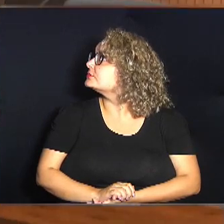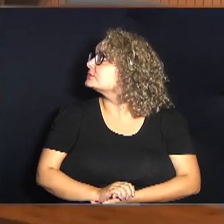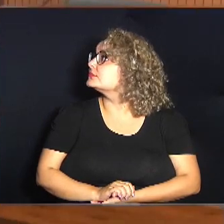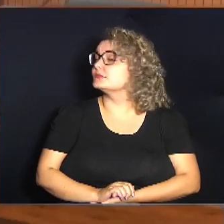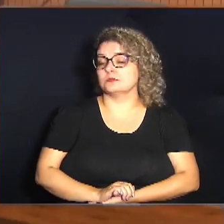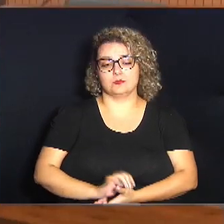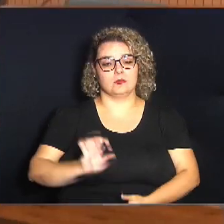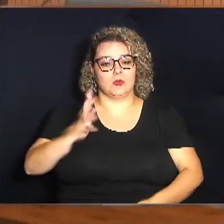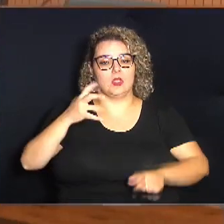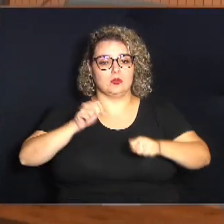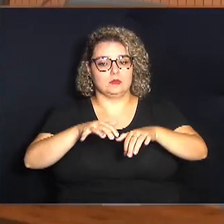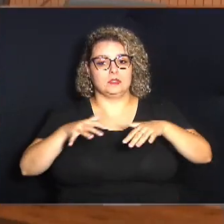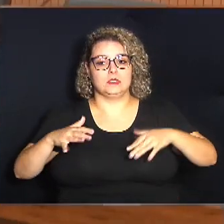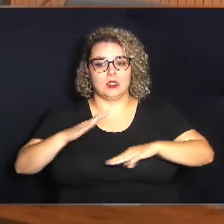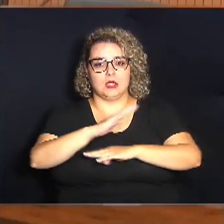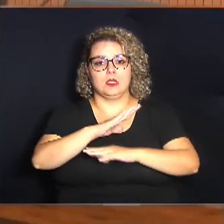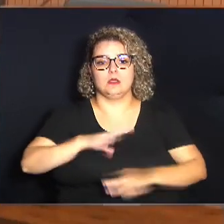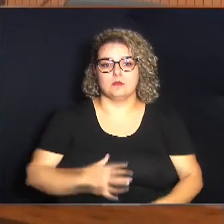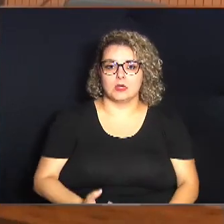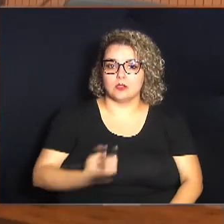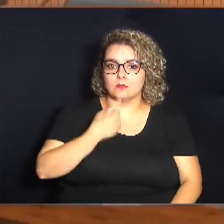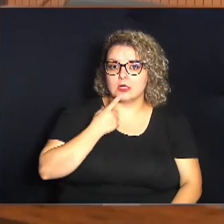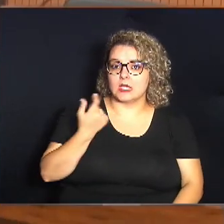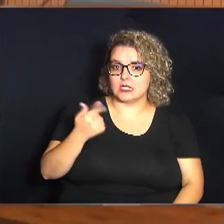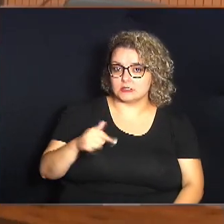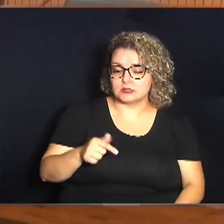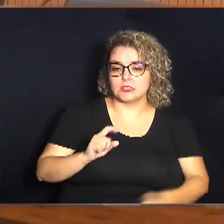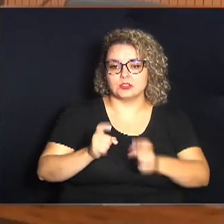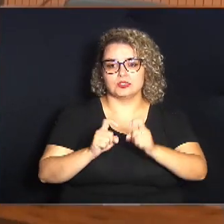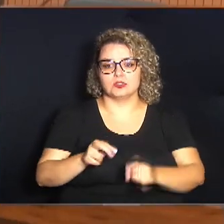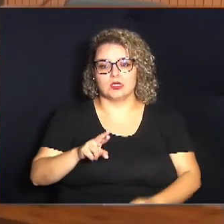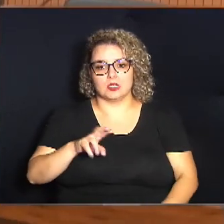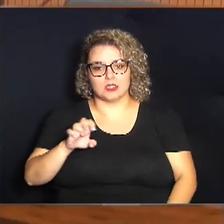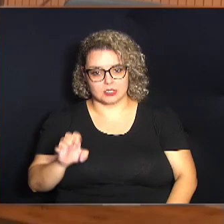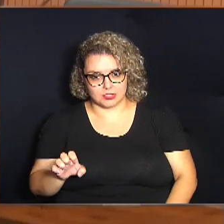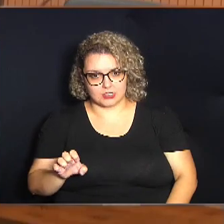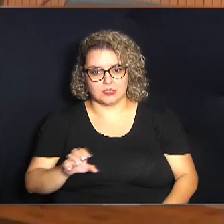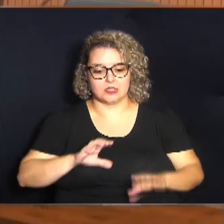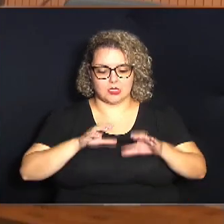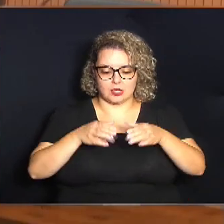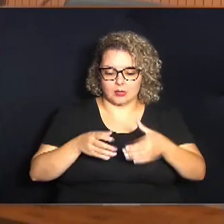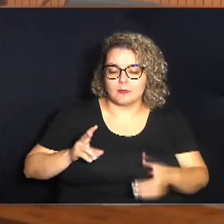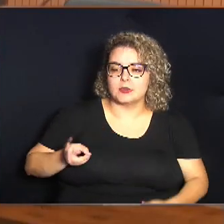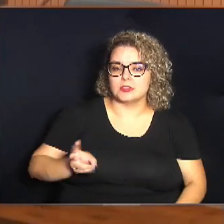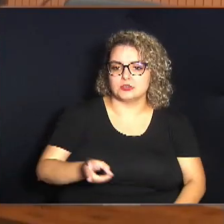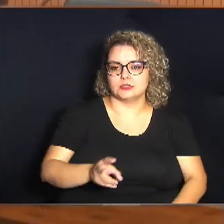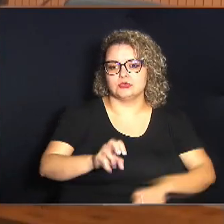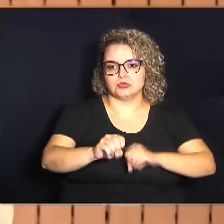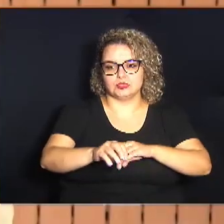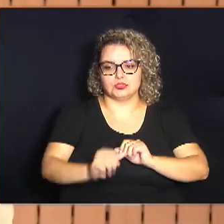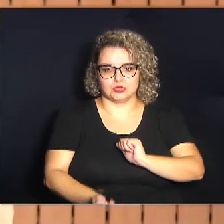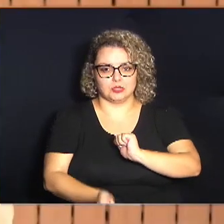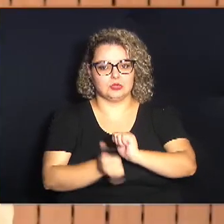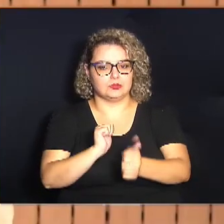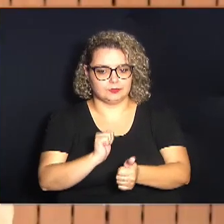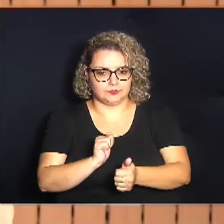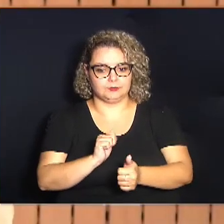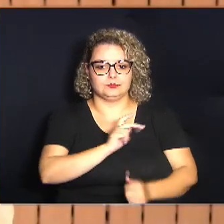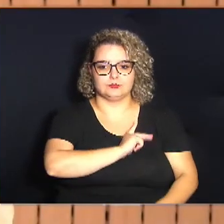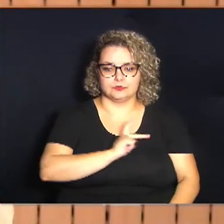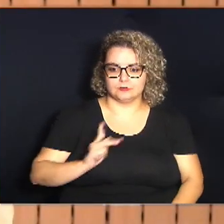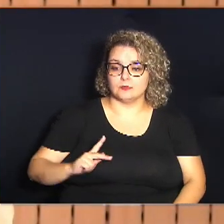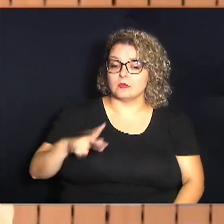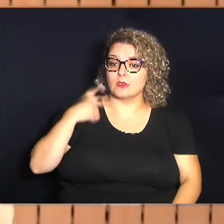Aconteceu no plenário da Câmara Municipal a sétima reunião extraordinária da Comissão Permanente de Educação e Esporte, presidida